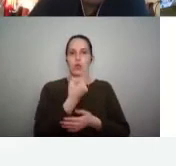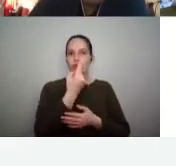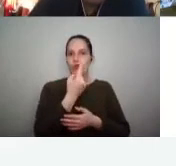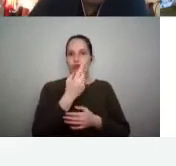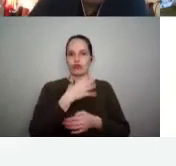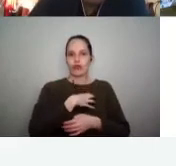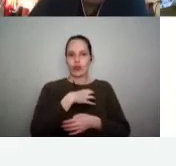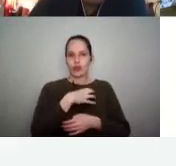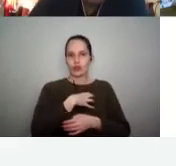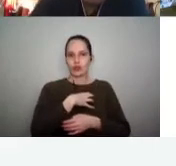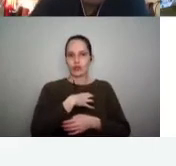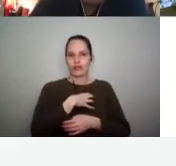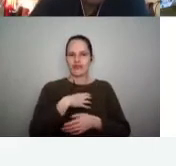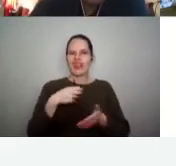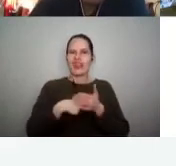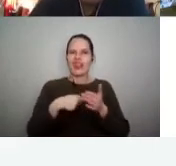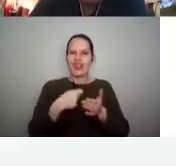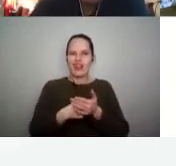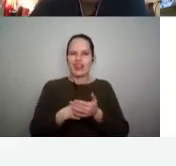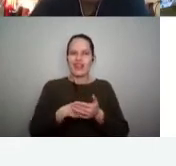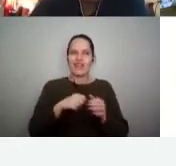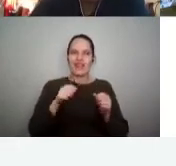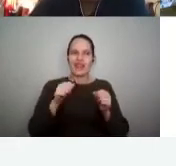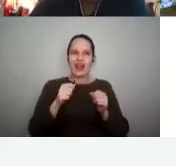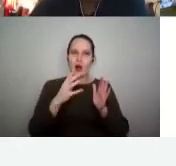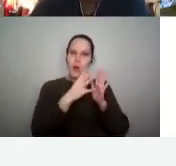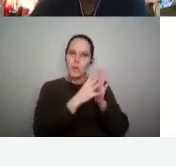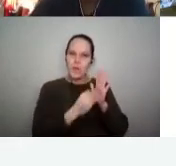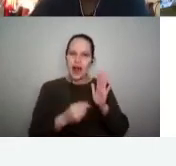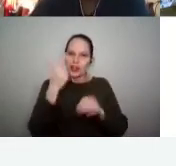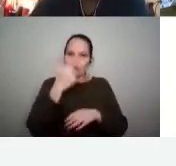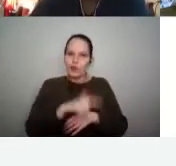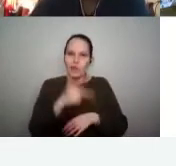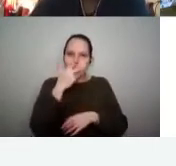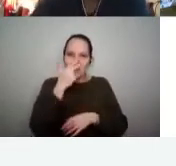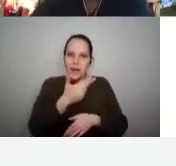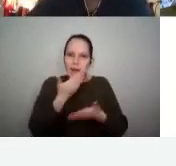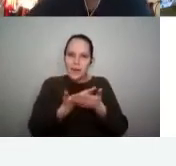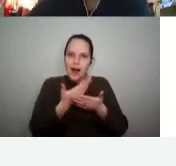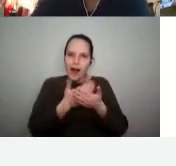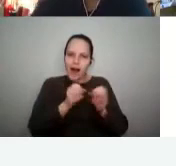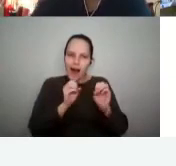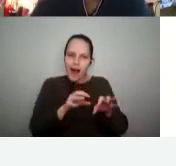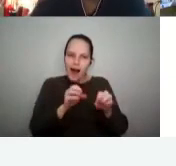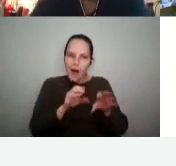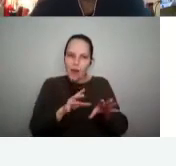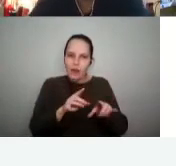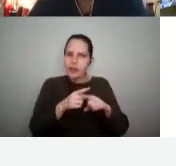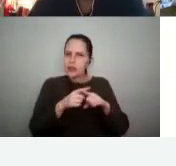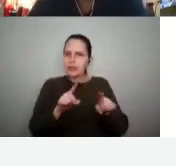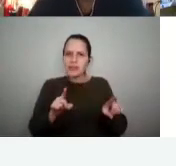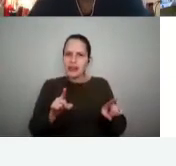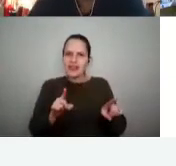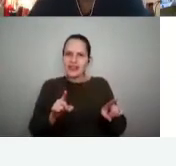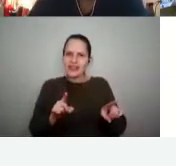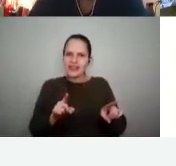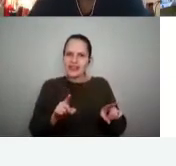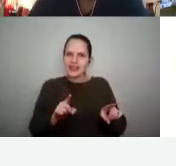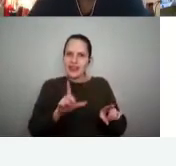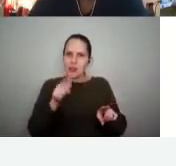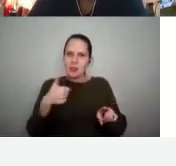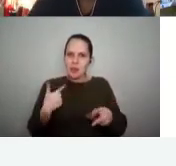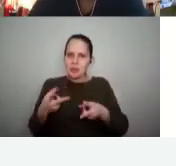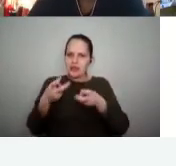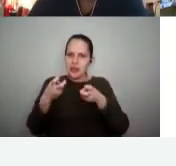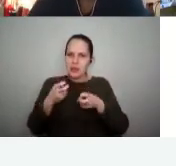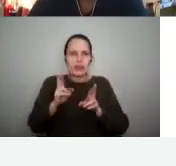aula, né, ela vai ser sempre única, porque ela vai se dar num outro dia, num outro momento, com outras